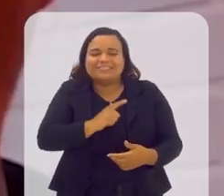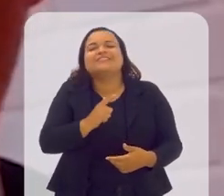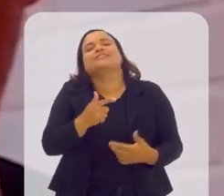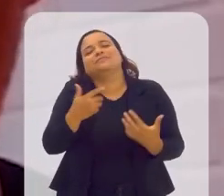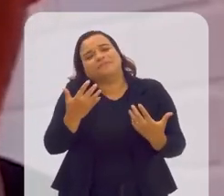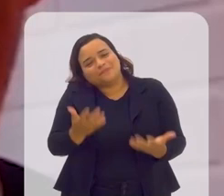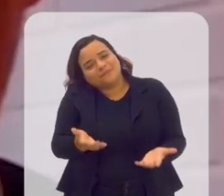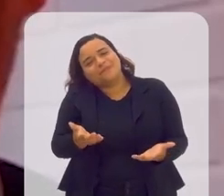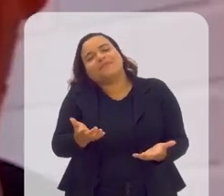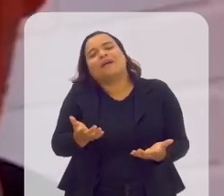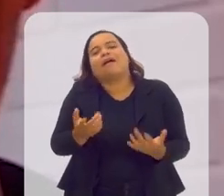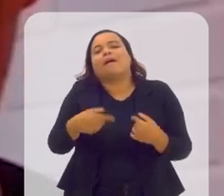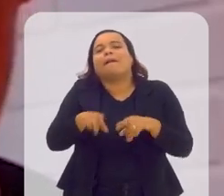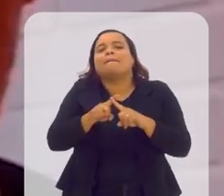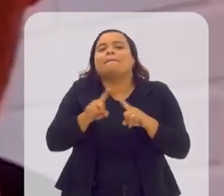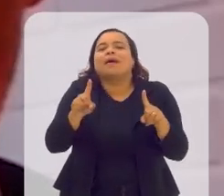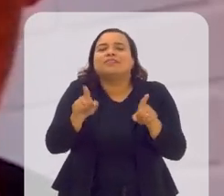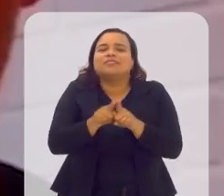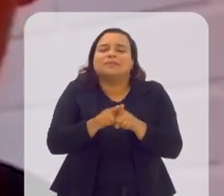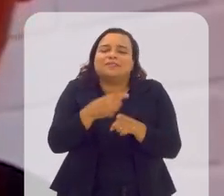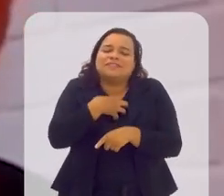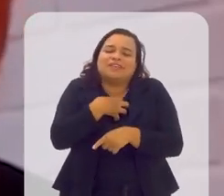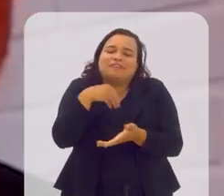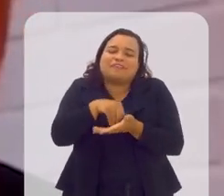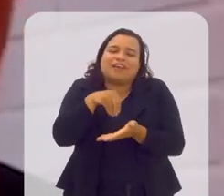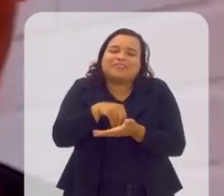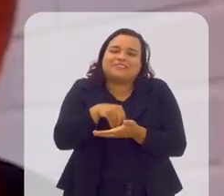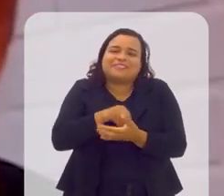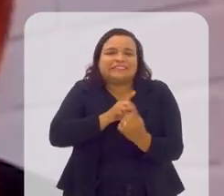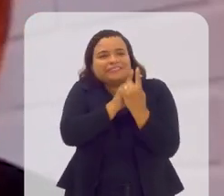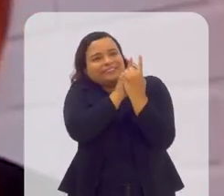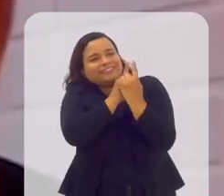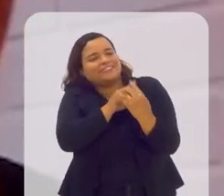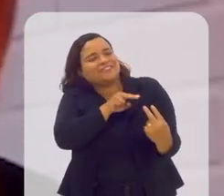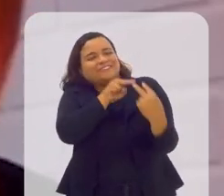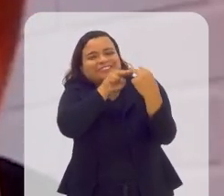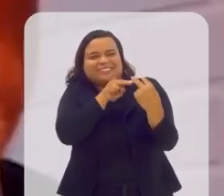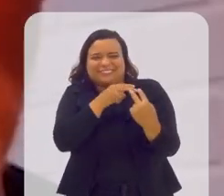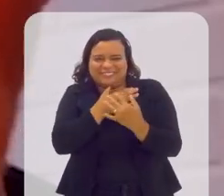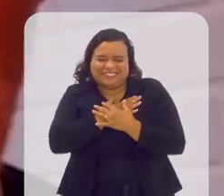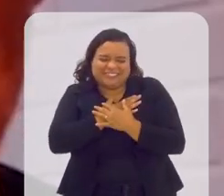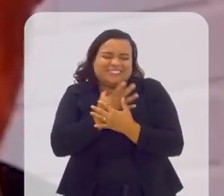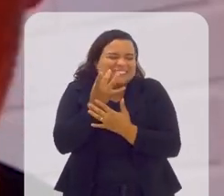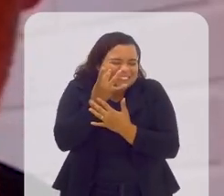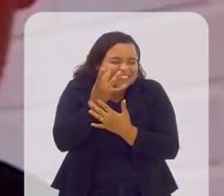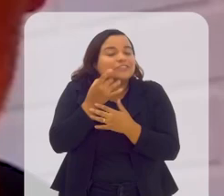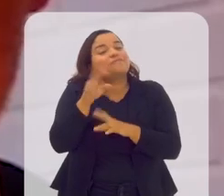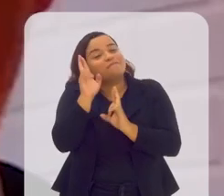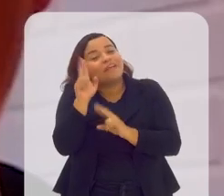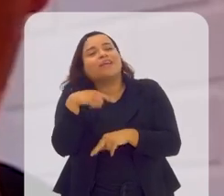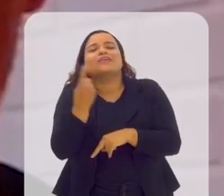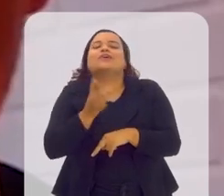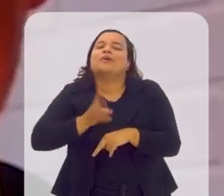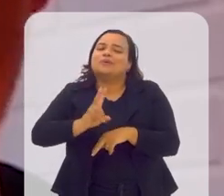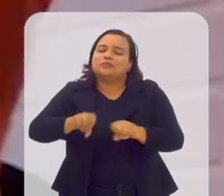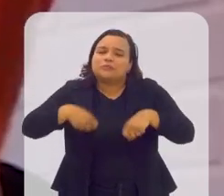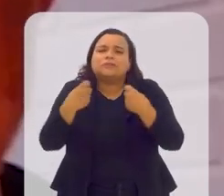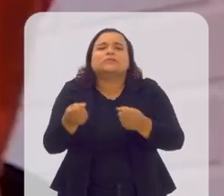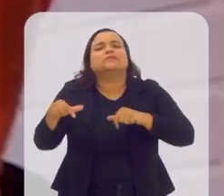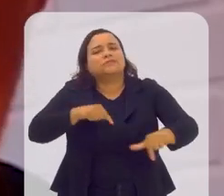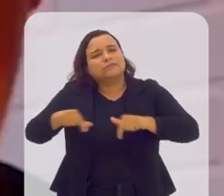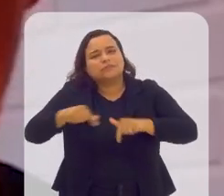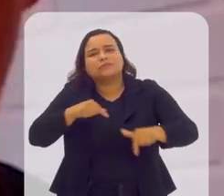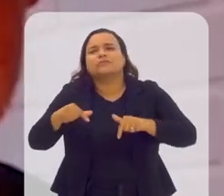tempo, com os documentos menores, a gente também sente falta também do convívio pessoal. Né? Espero que a gente